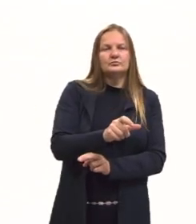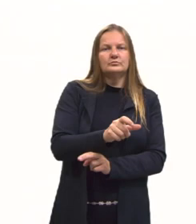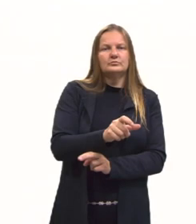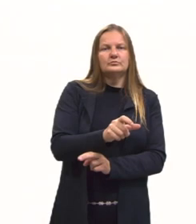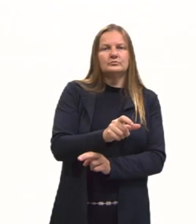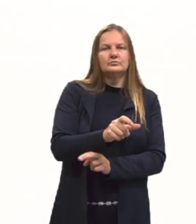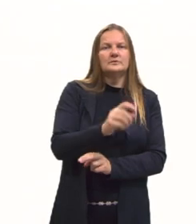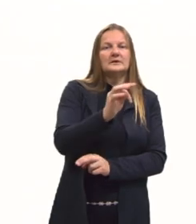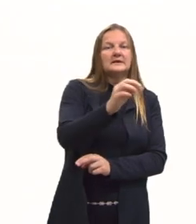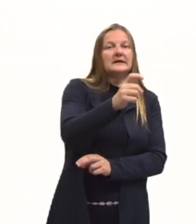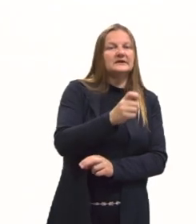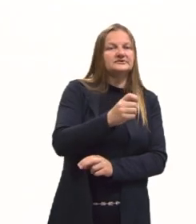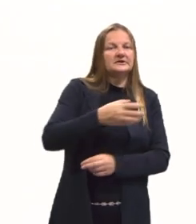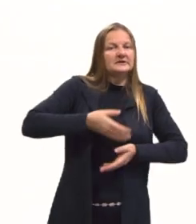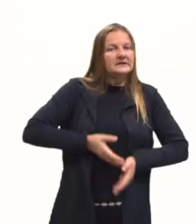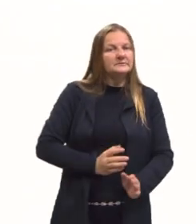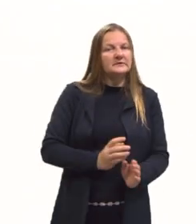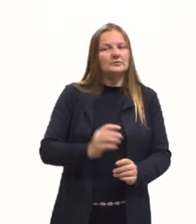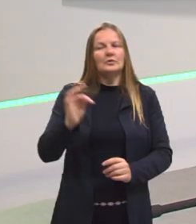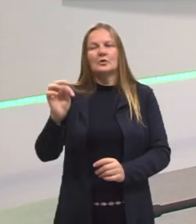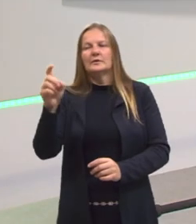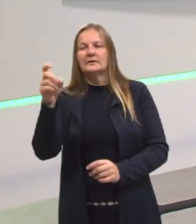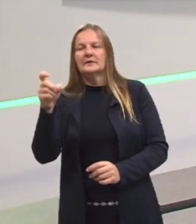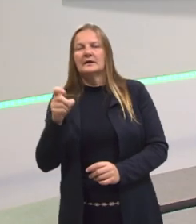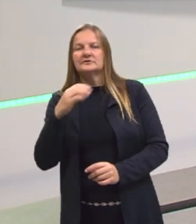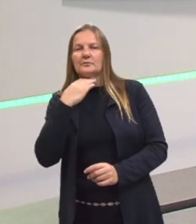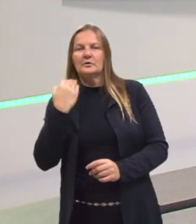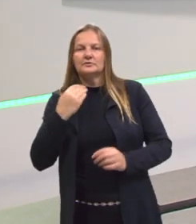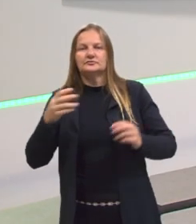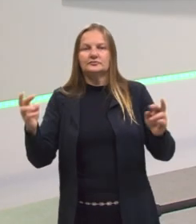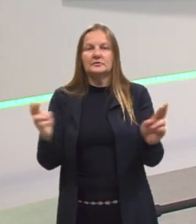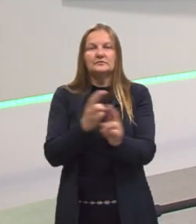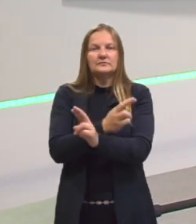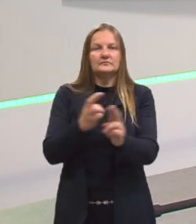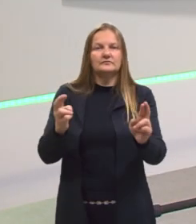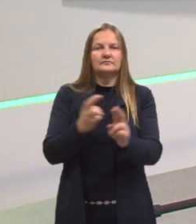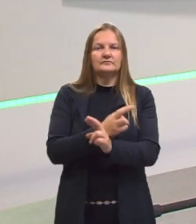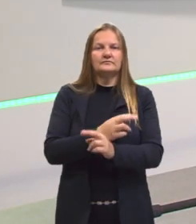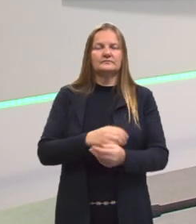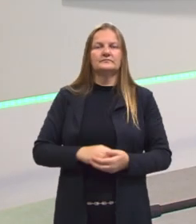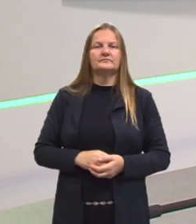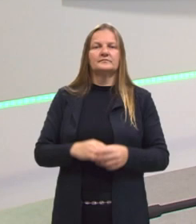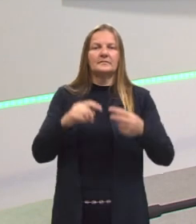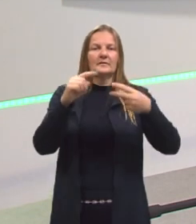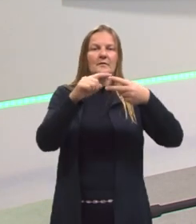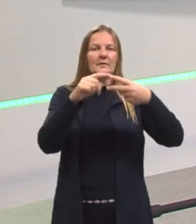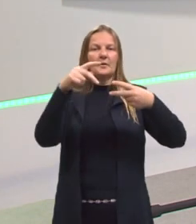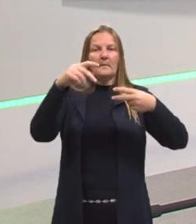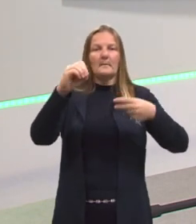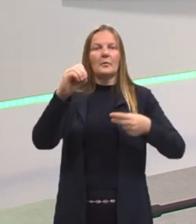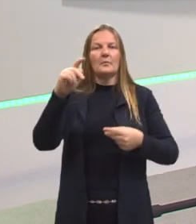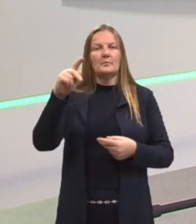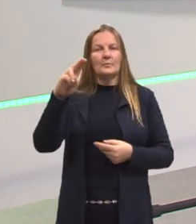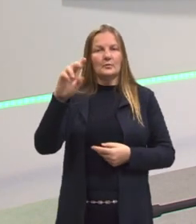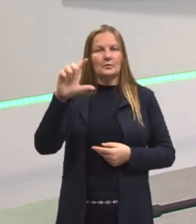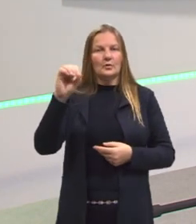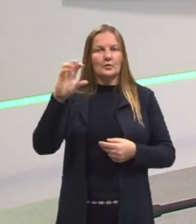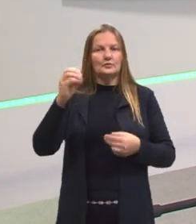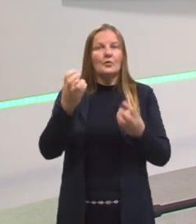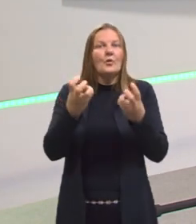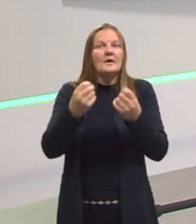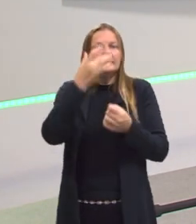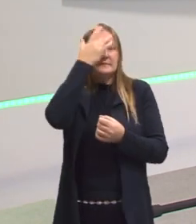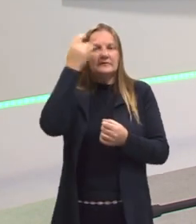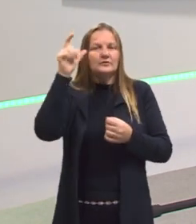só taxa de natalidade EA taxa de mortalidade tá lembrando populoso e povoado então populoso é a